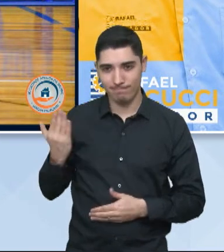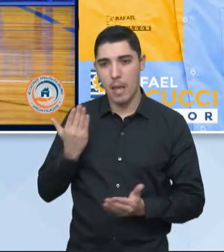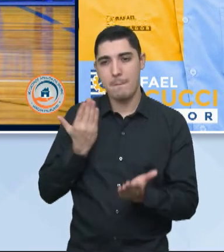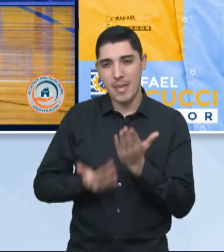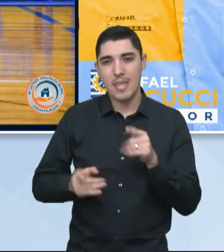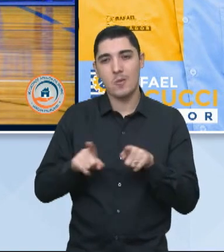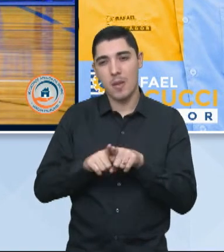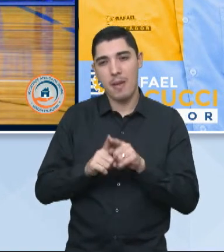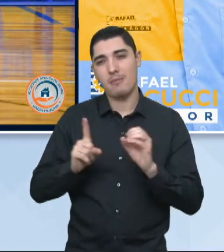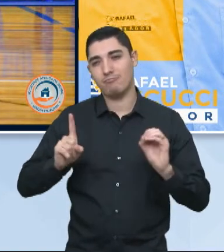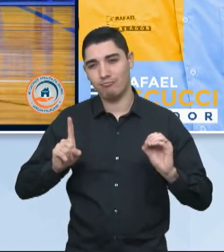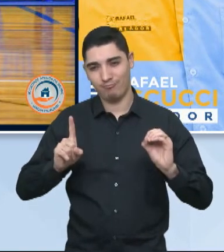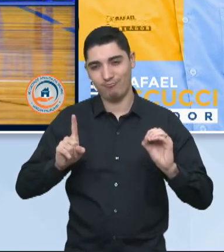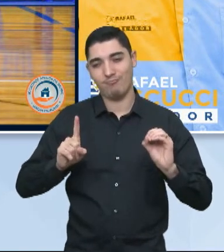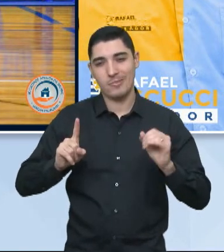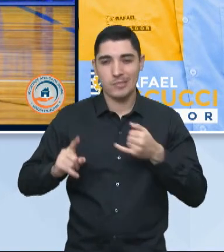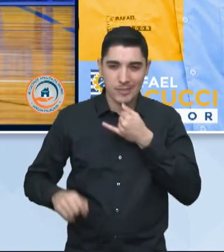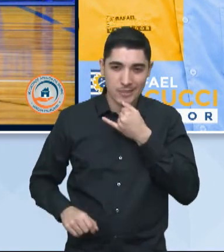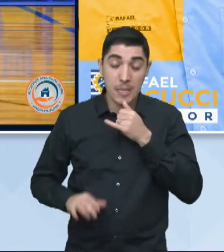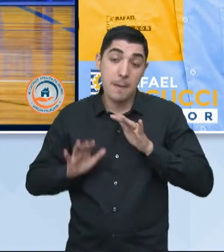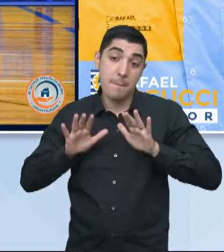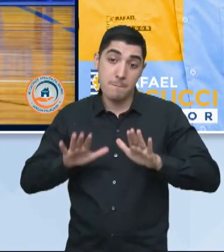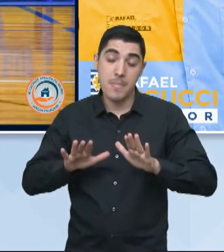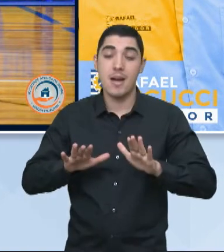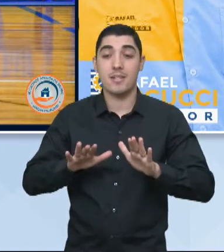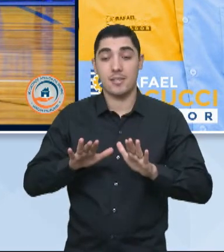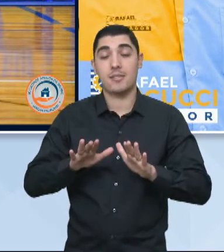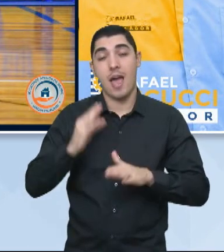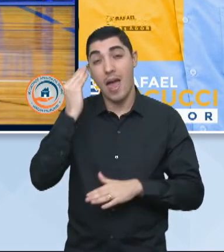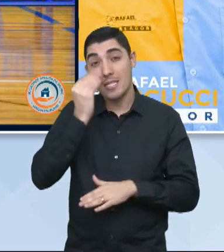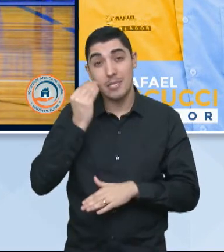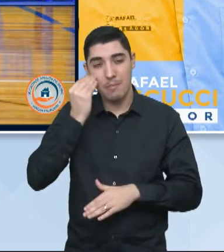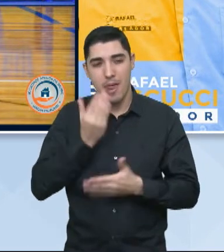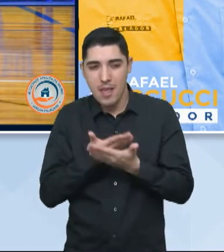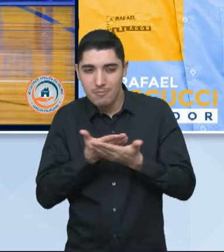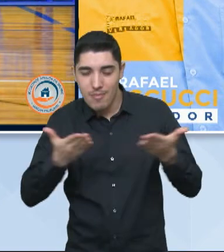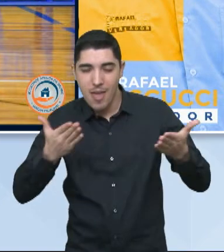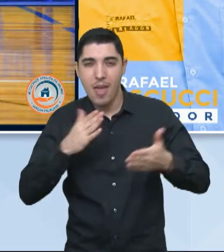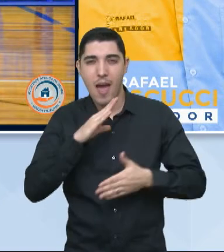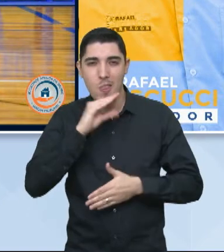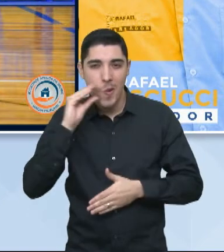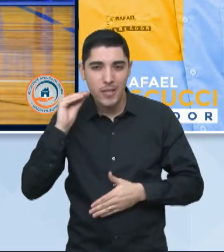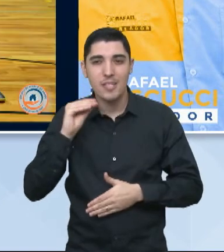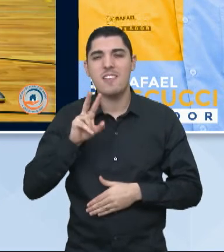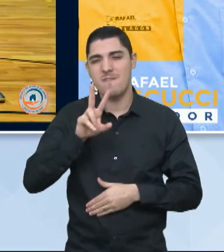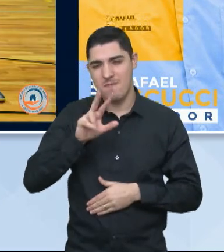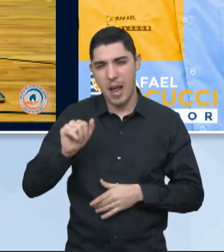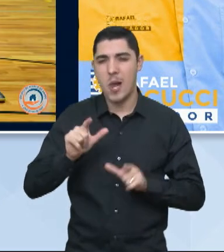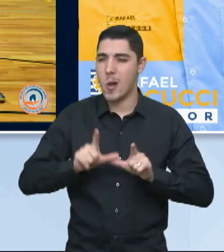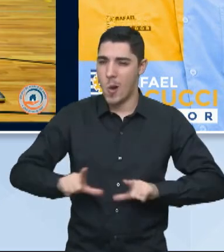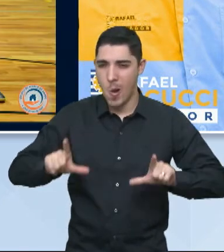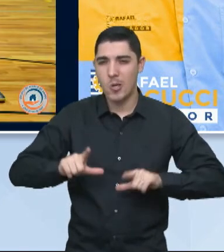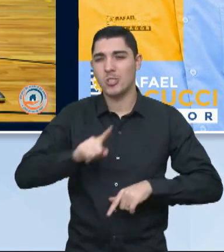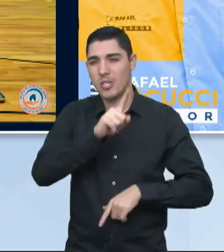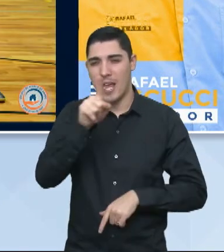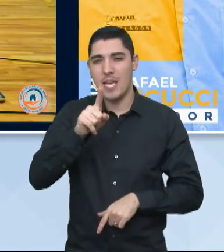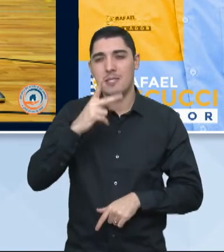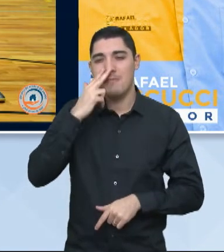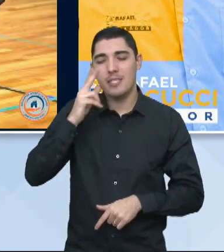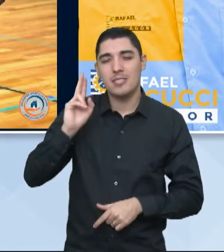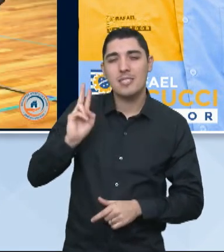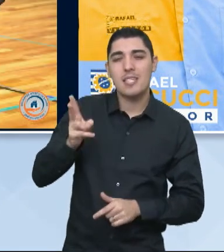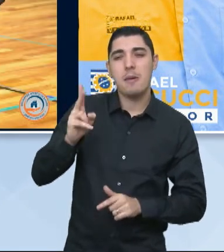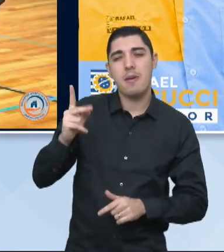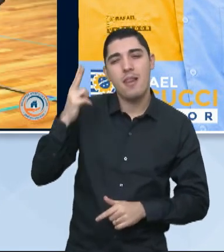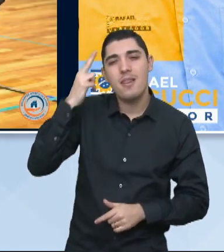de 1-0, mas a experiência desses adolescentes lá, tenho certeza que ficarão marcadas aí na vida